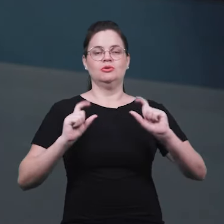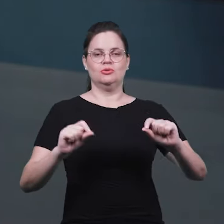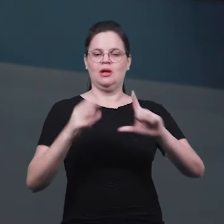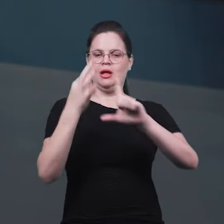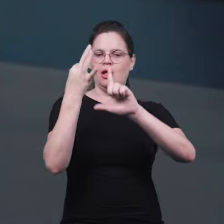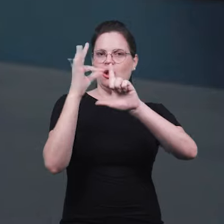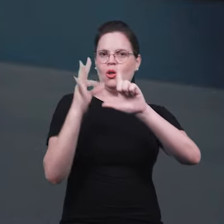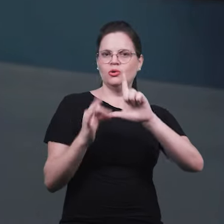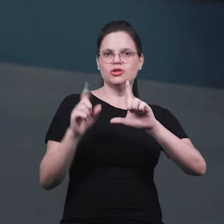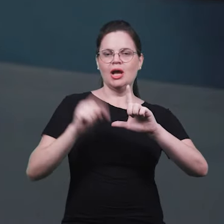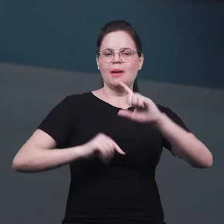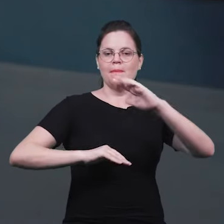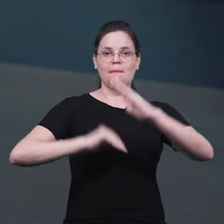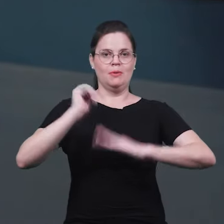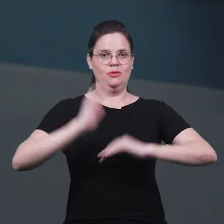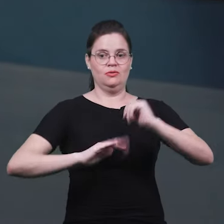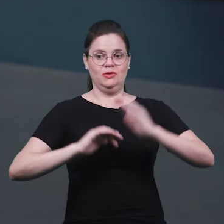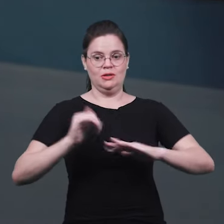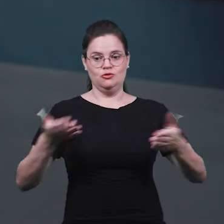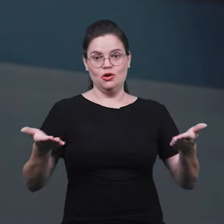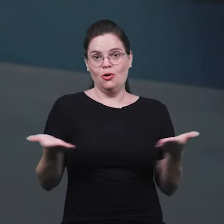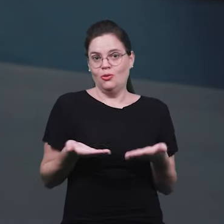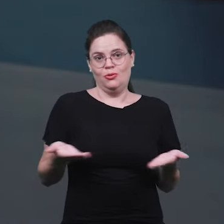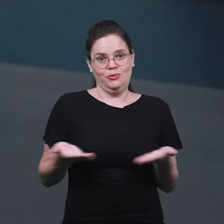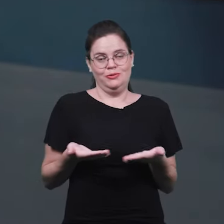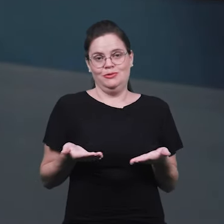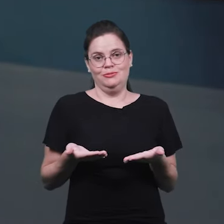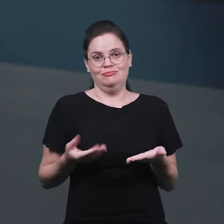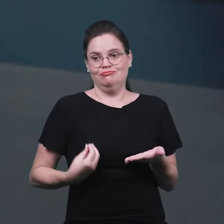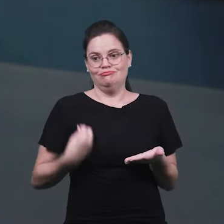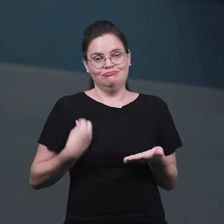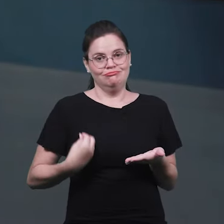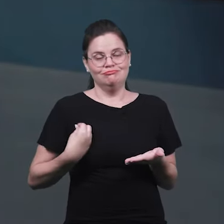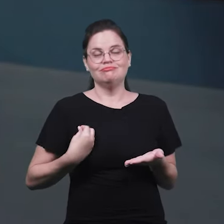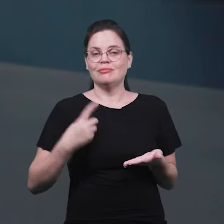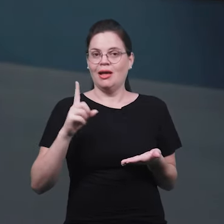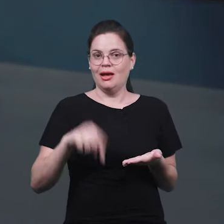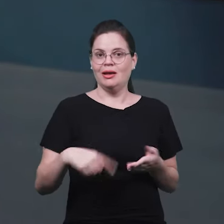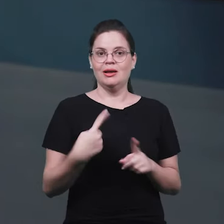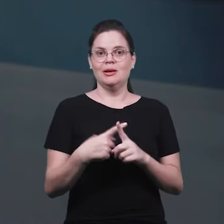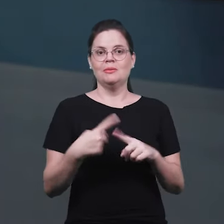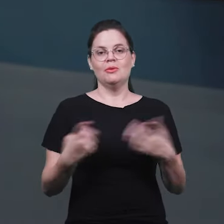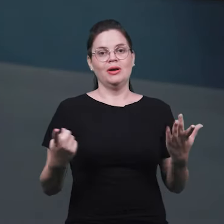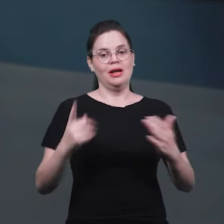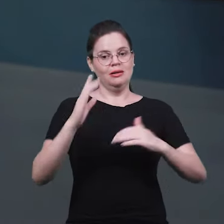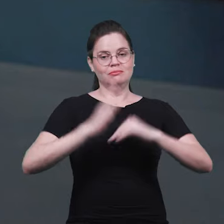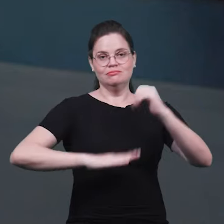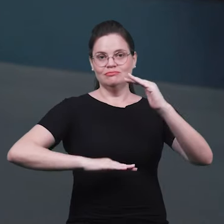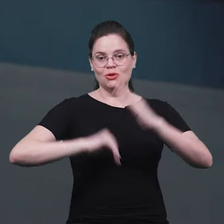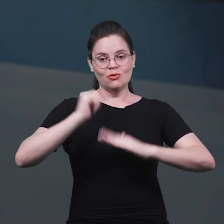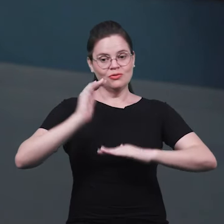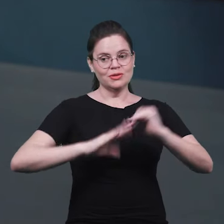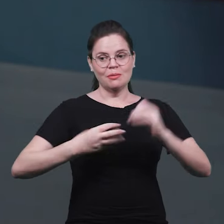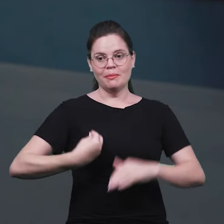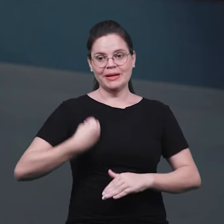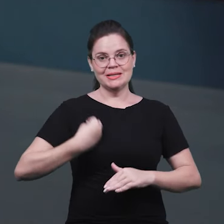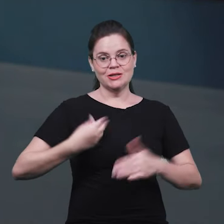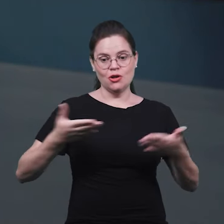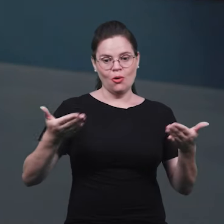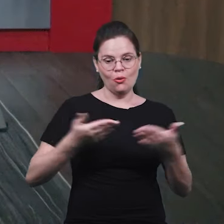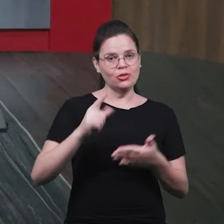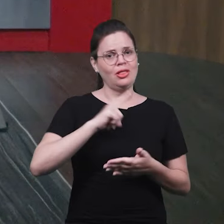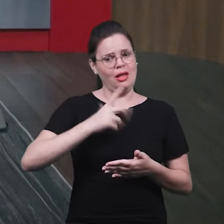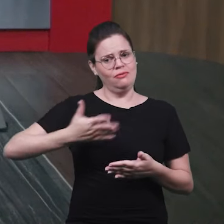é a profissão do presente. Ele disse isso no passado, né? Porque no presente, no passado e no futuro, nós vamos ter